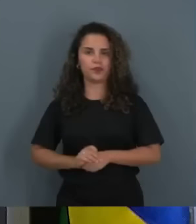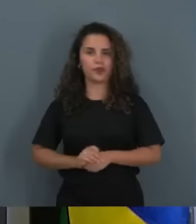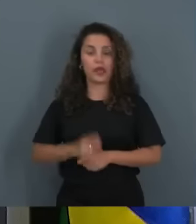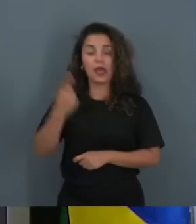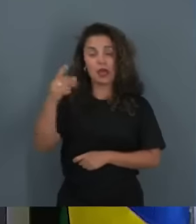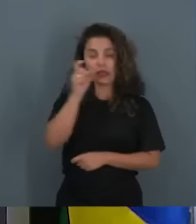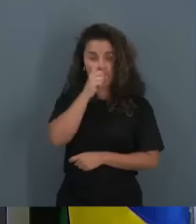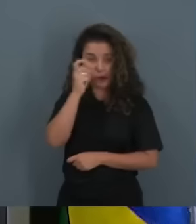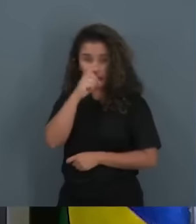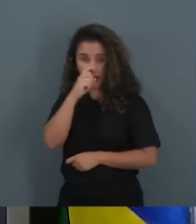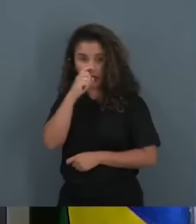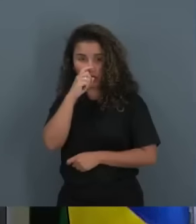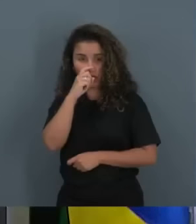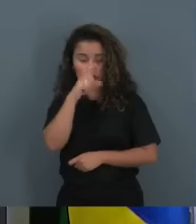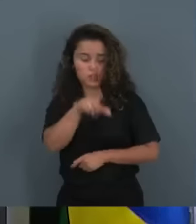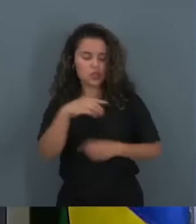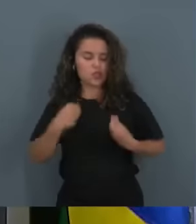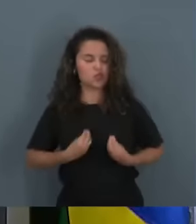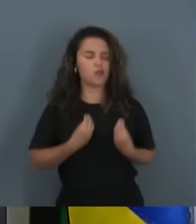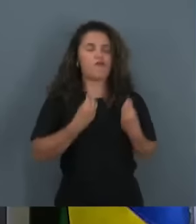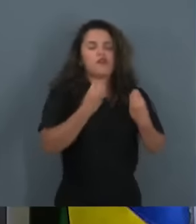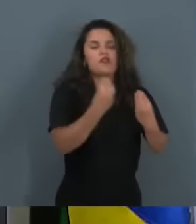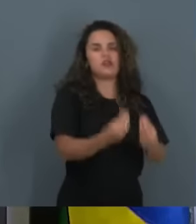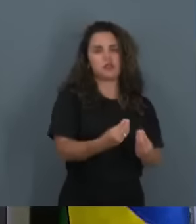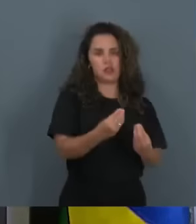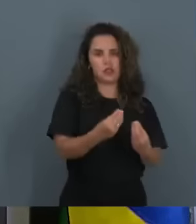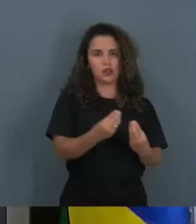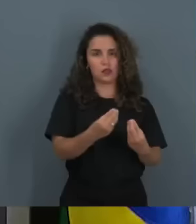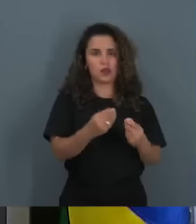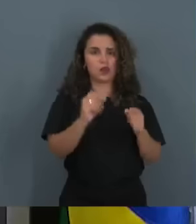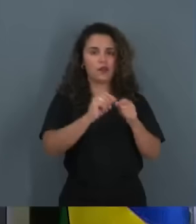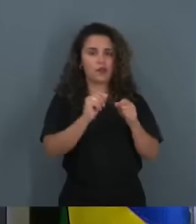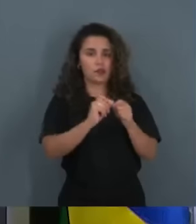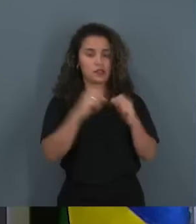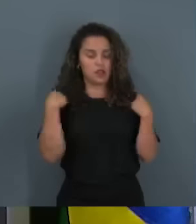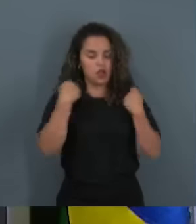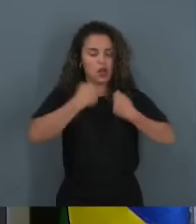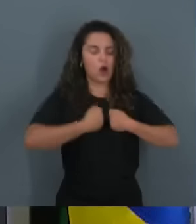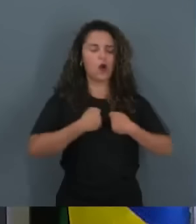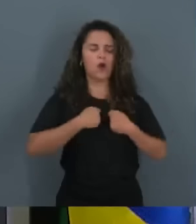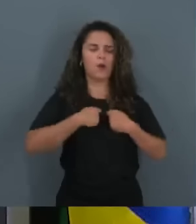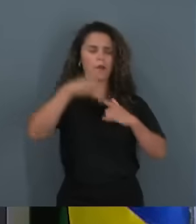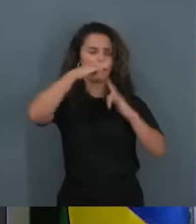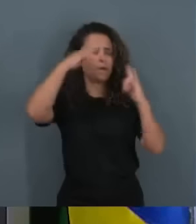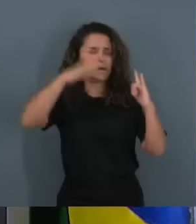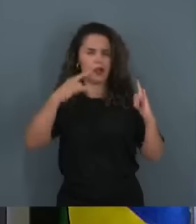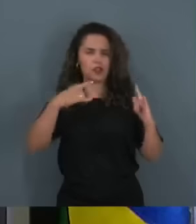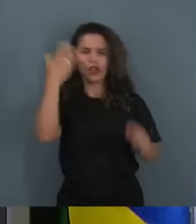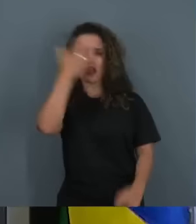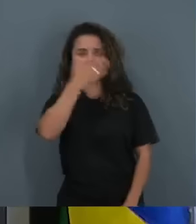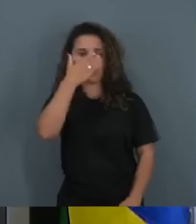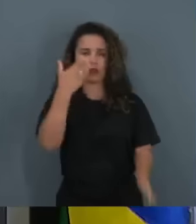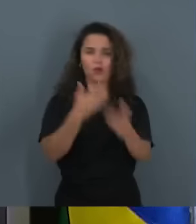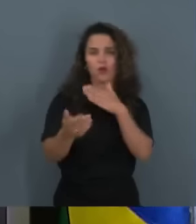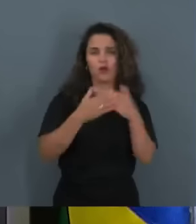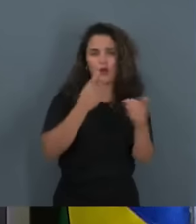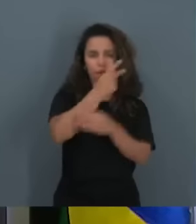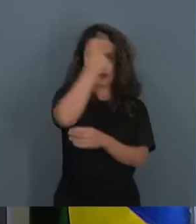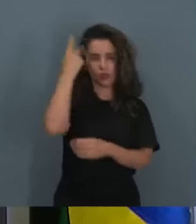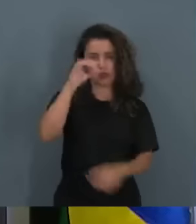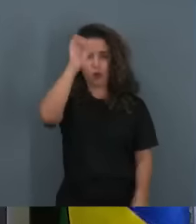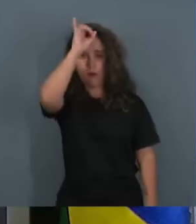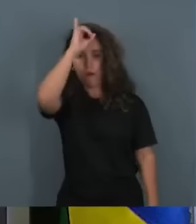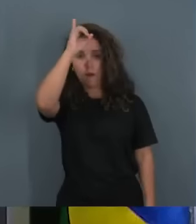para tecer um traje com tecido mágico, que seria invisível para qualquer pessoa incompetente,